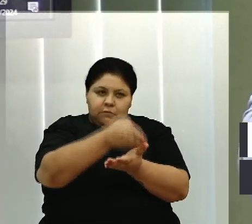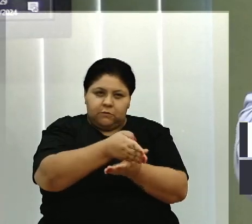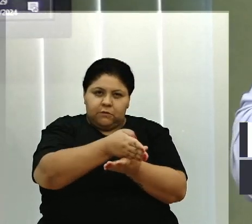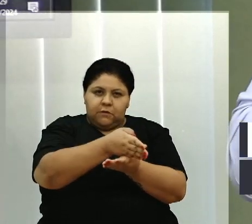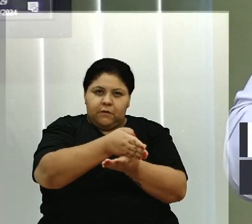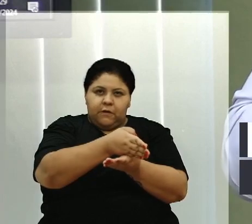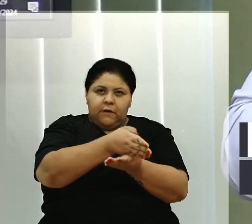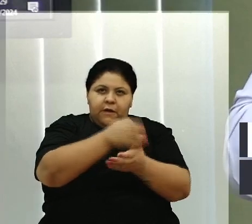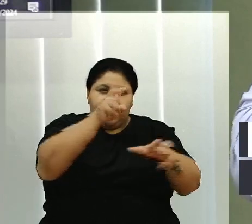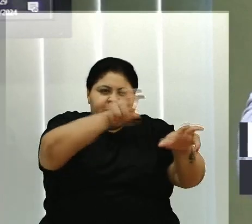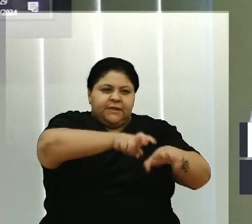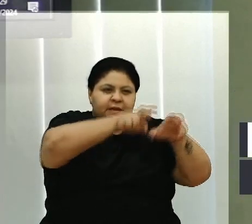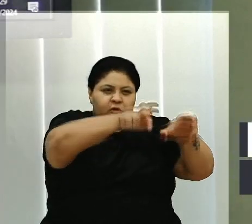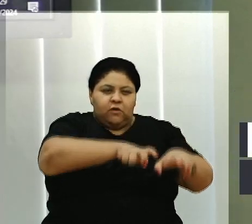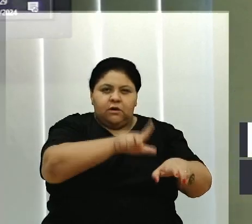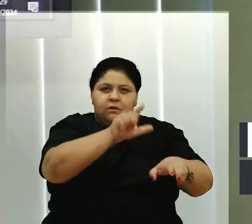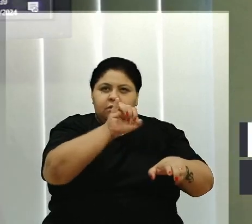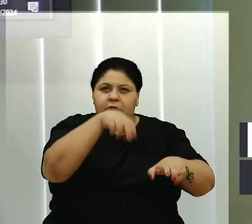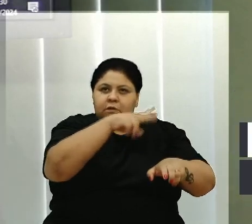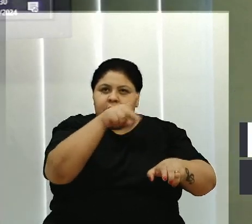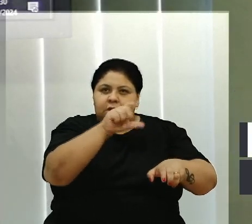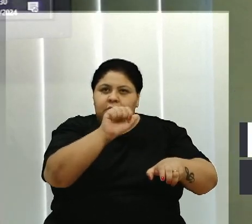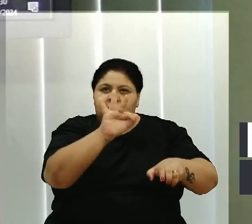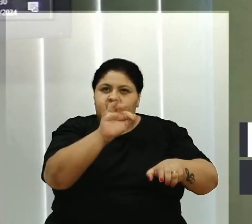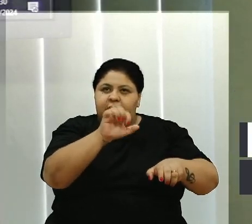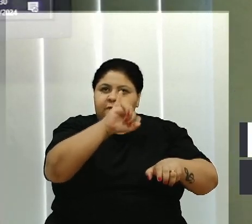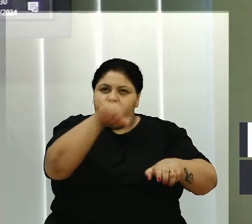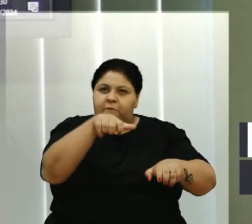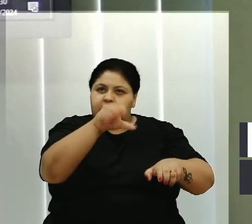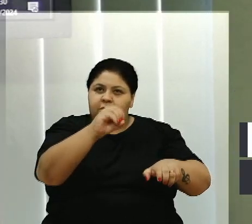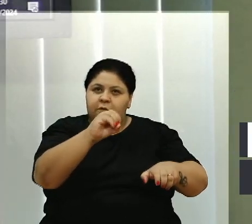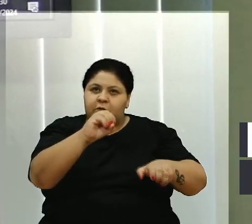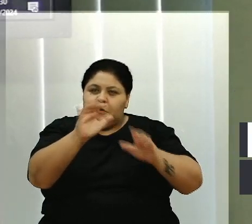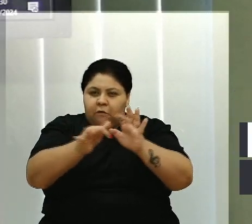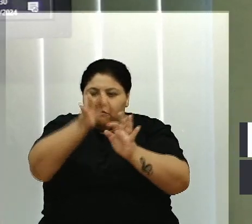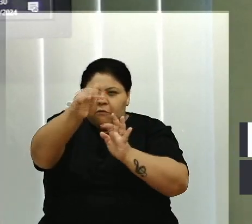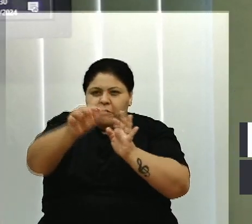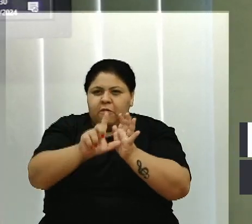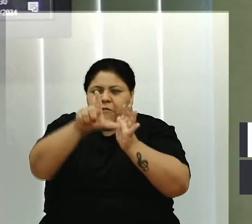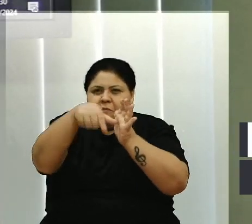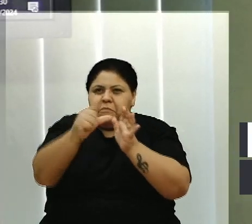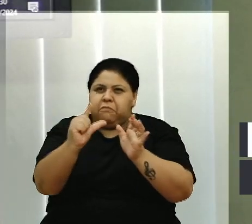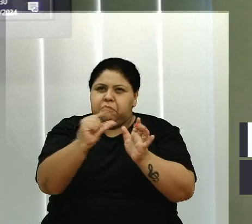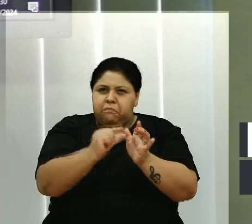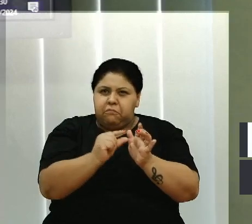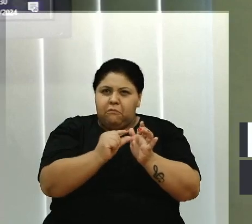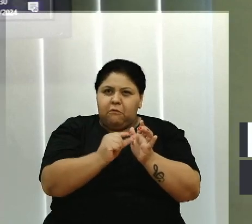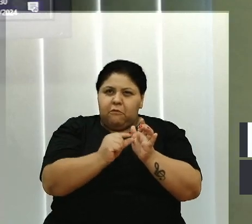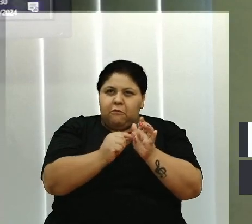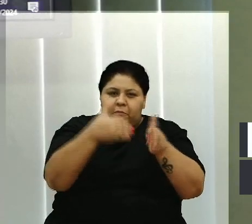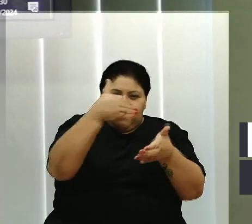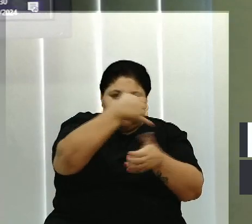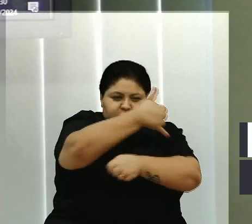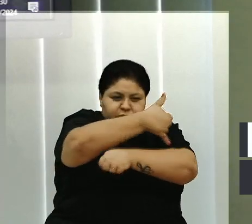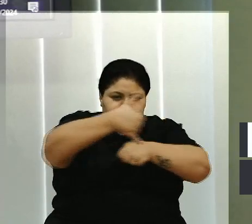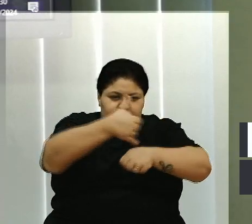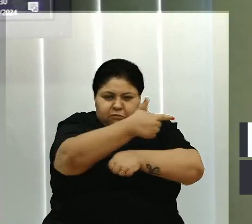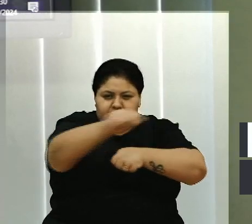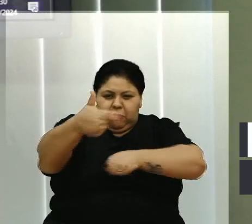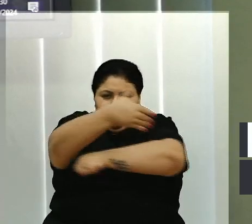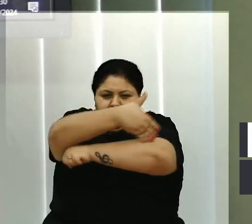Feijó. E dali para frente, ela tem um pedaço da João da Costa que passa por dentro do São Caetano, São